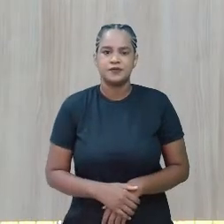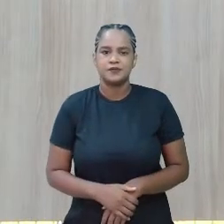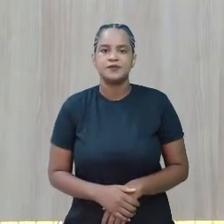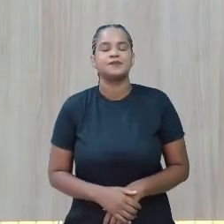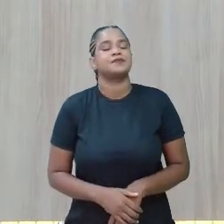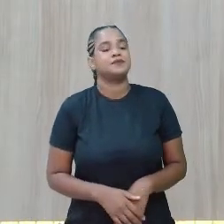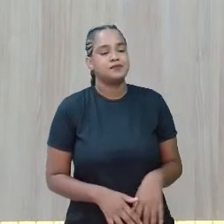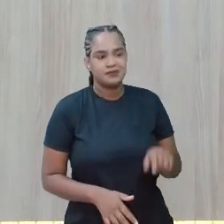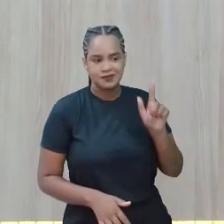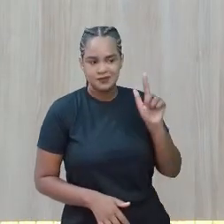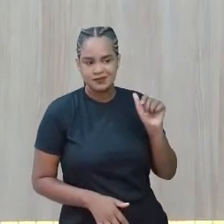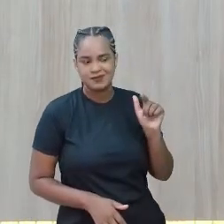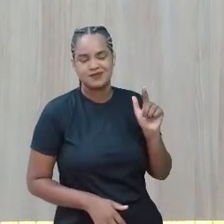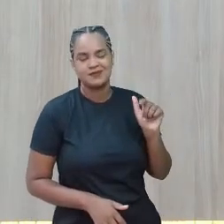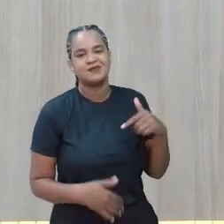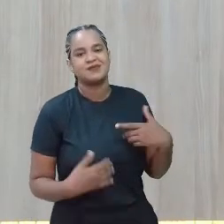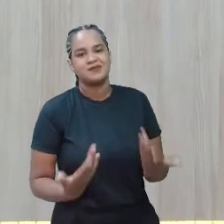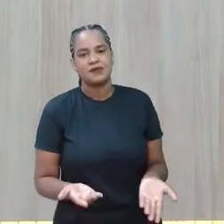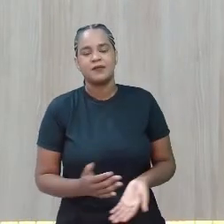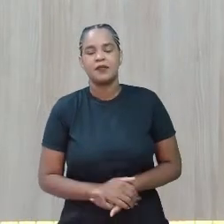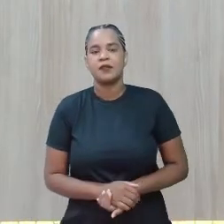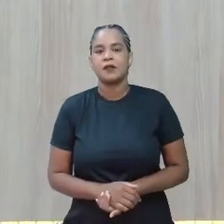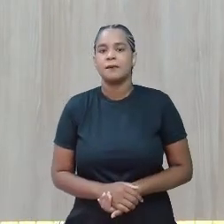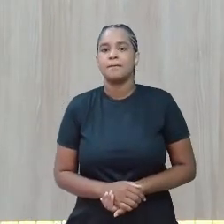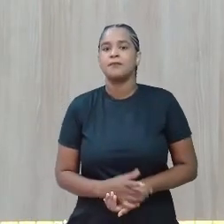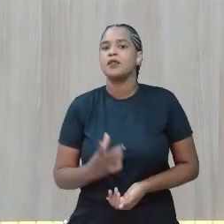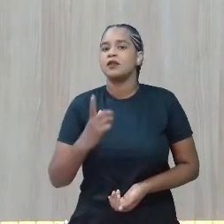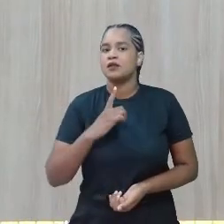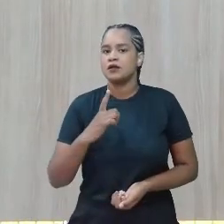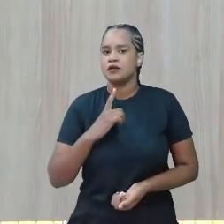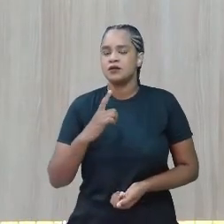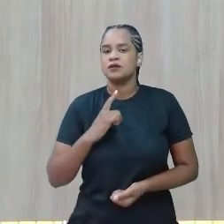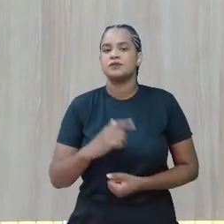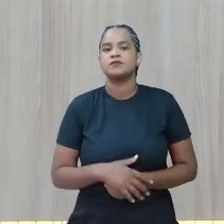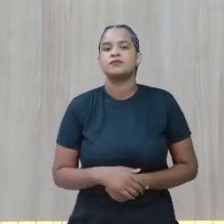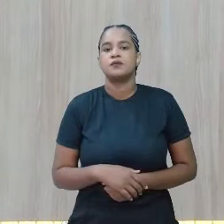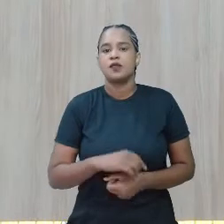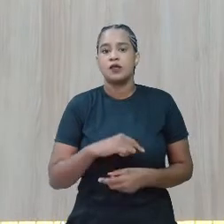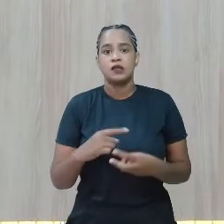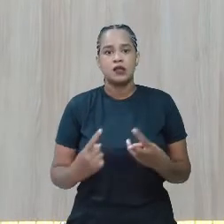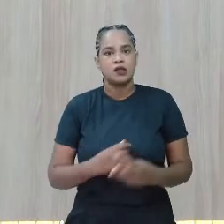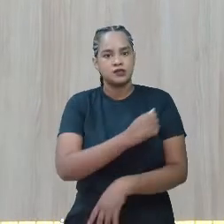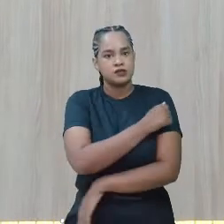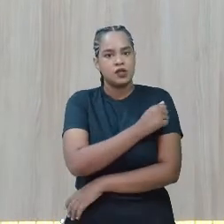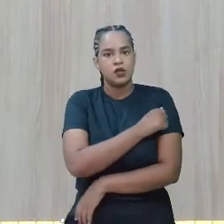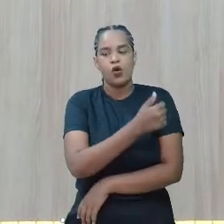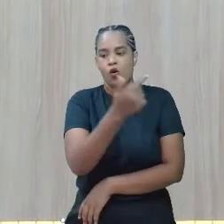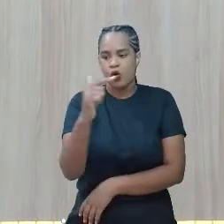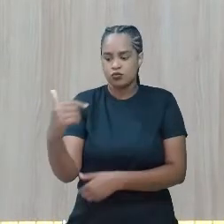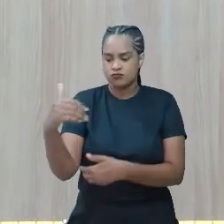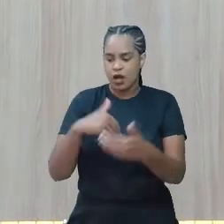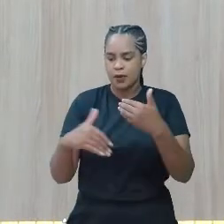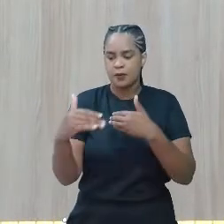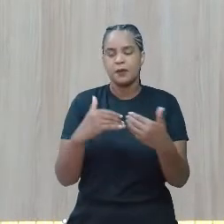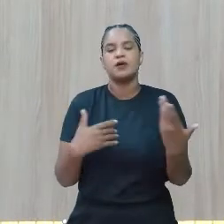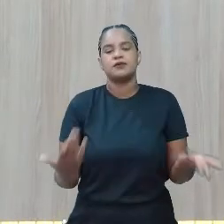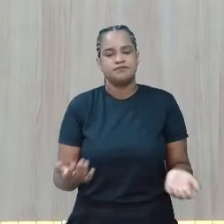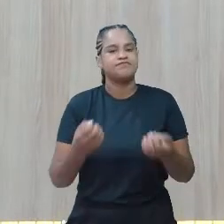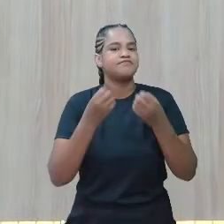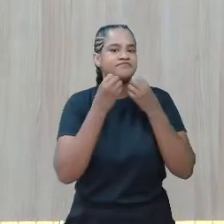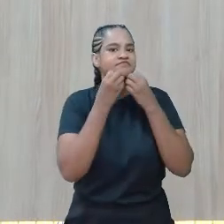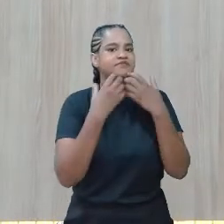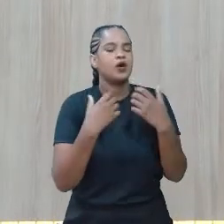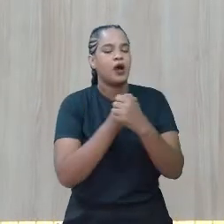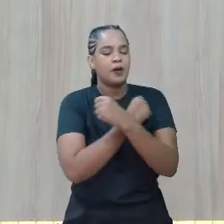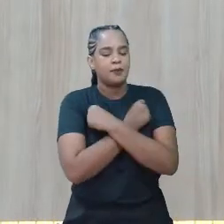Isso, professora Camille. Nós temos 3 alunos já aí conectados, outros entrando. Então, isso é muito bom.